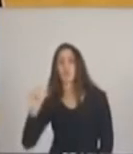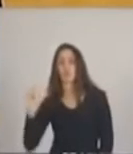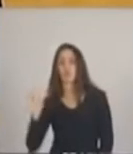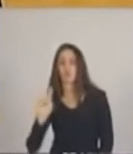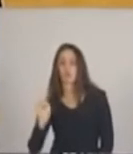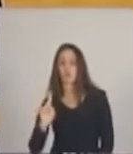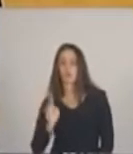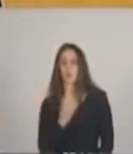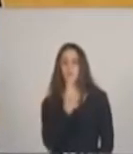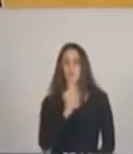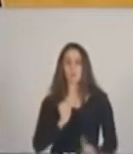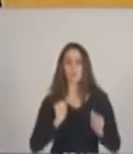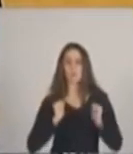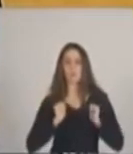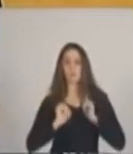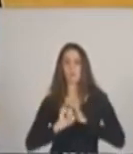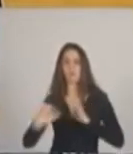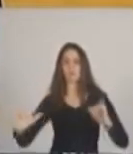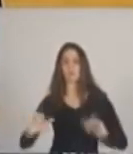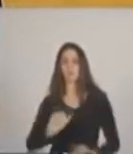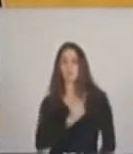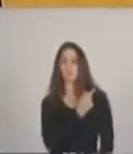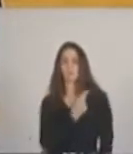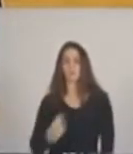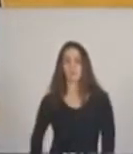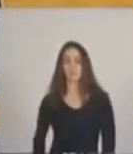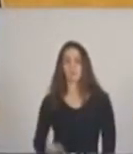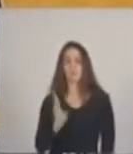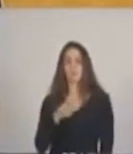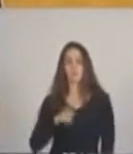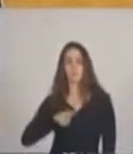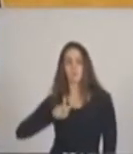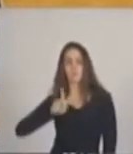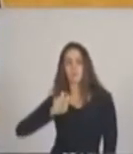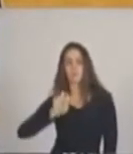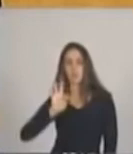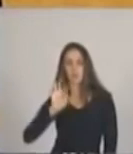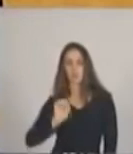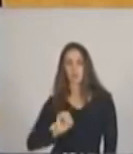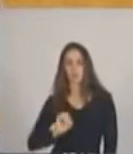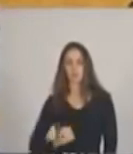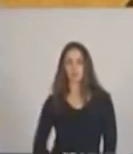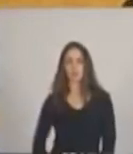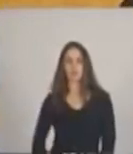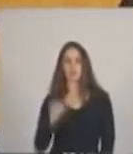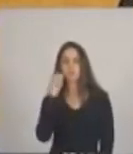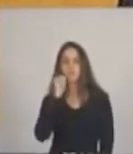1 abstenção. Comunique-se ao governador, mantido o veto. Deputada Janete, para justificar voto.